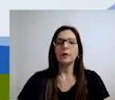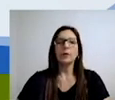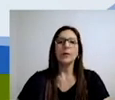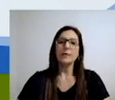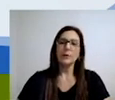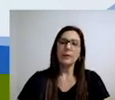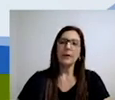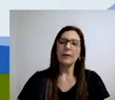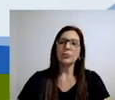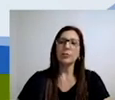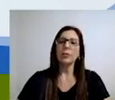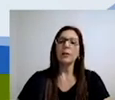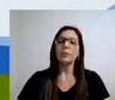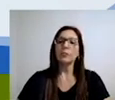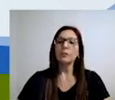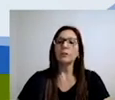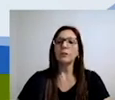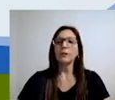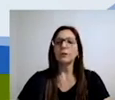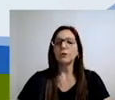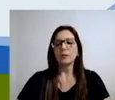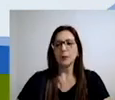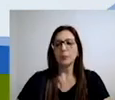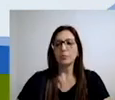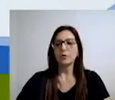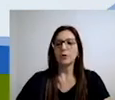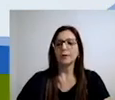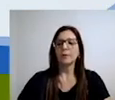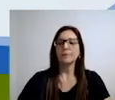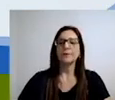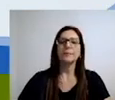para cima da haste, introduzindo então os espermatozoides.